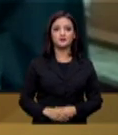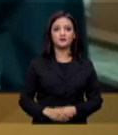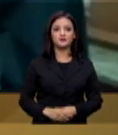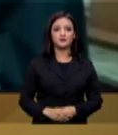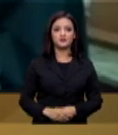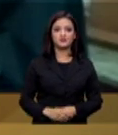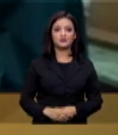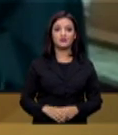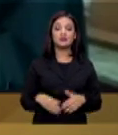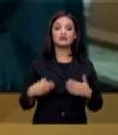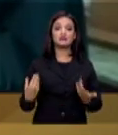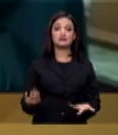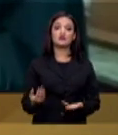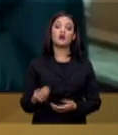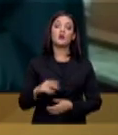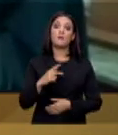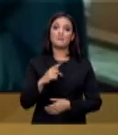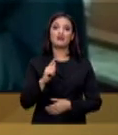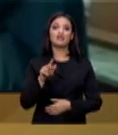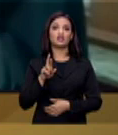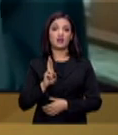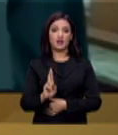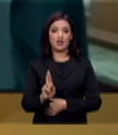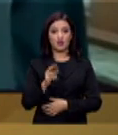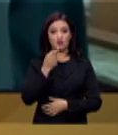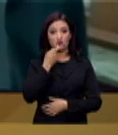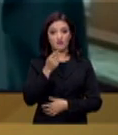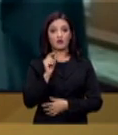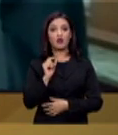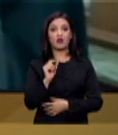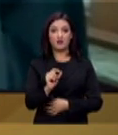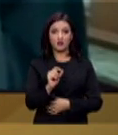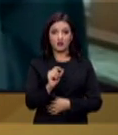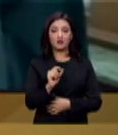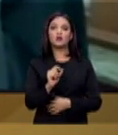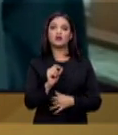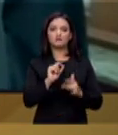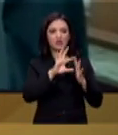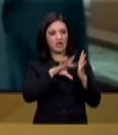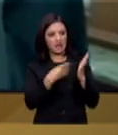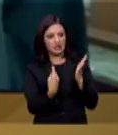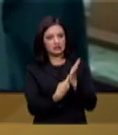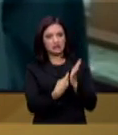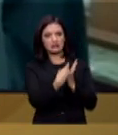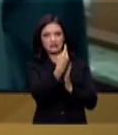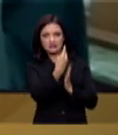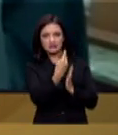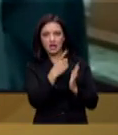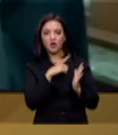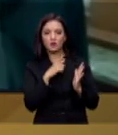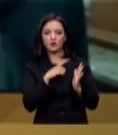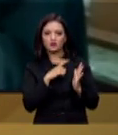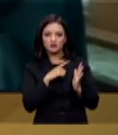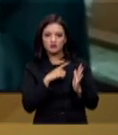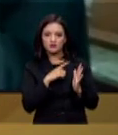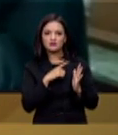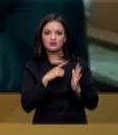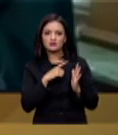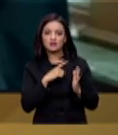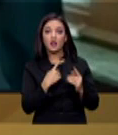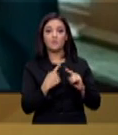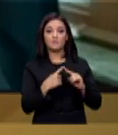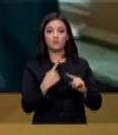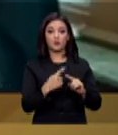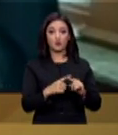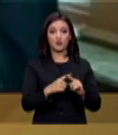A Procuradoria reitera a inicial, já que o Procurador-Geral